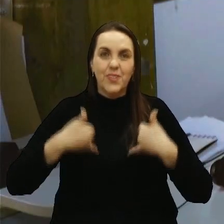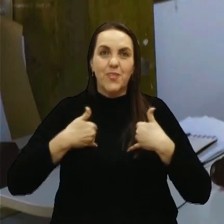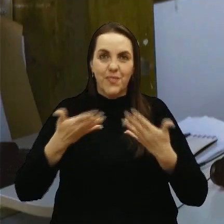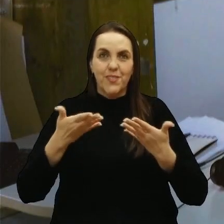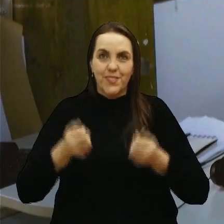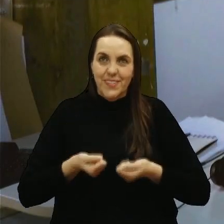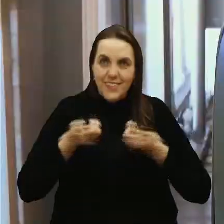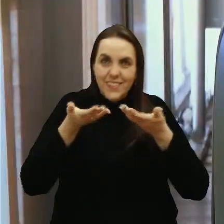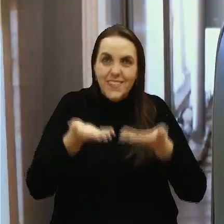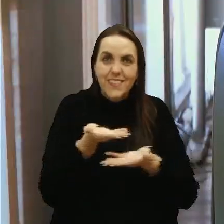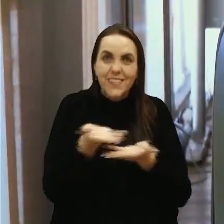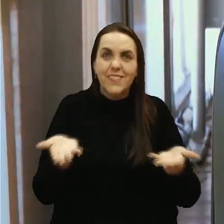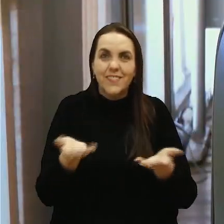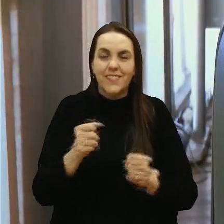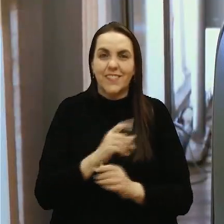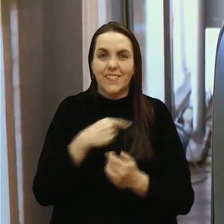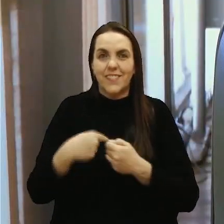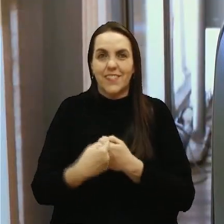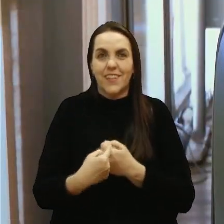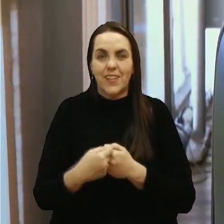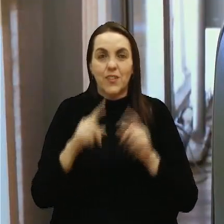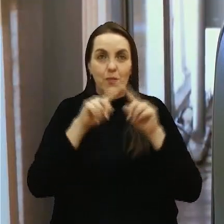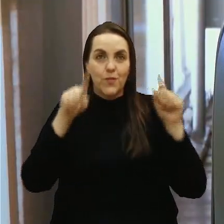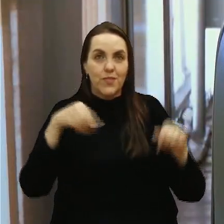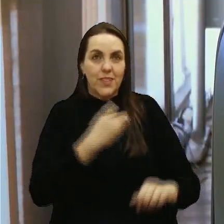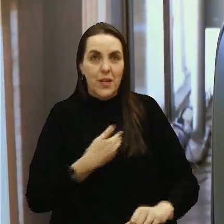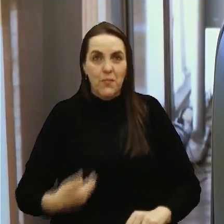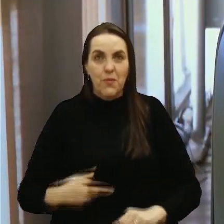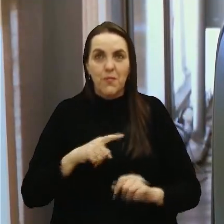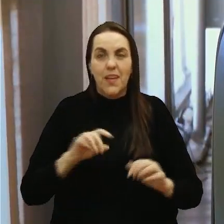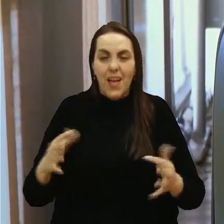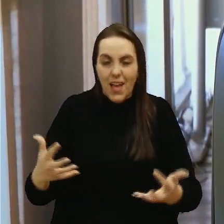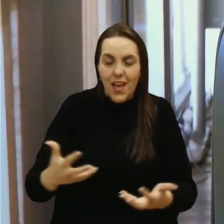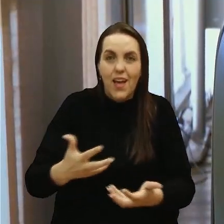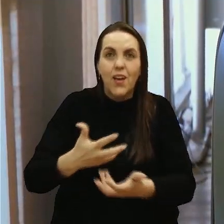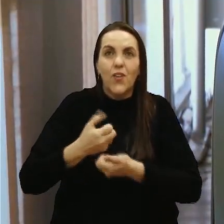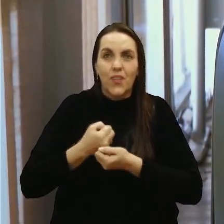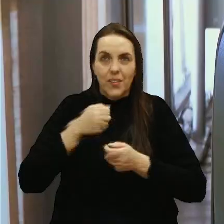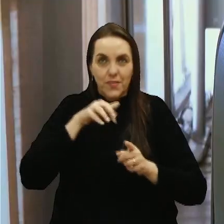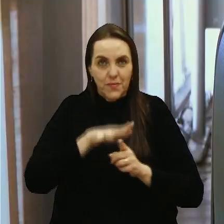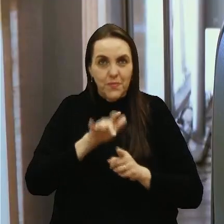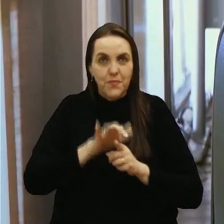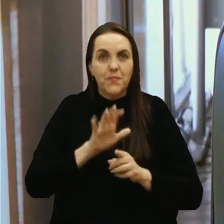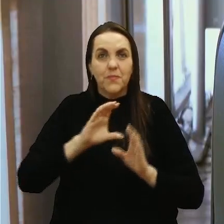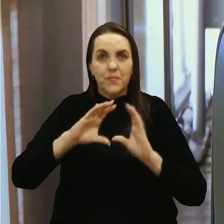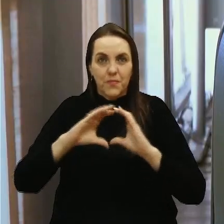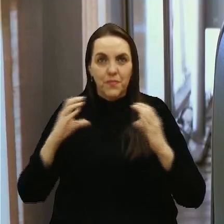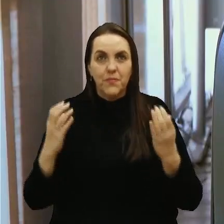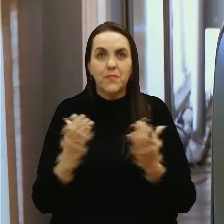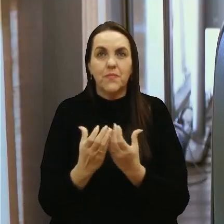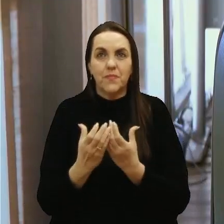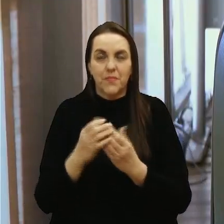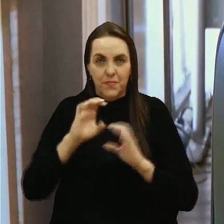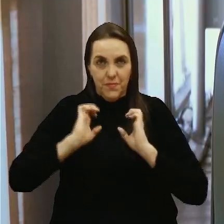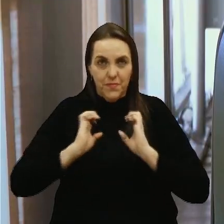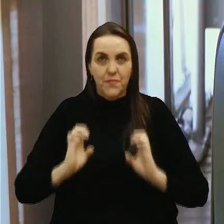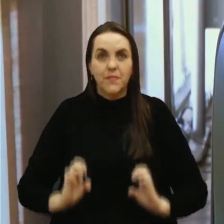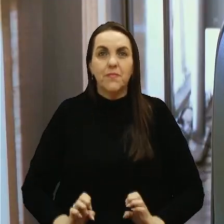a nossa cidade. Ser servidora pública é acolher as demandas da comunidade com